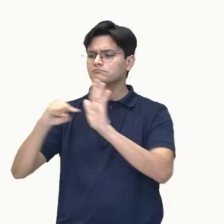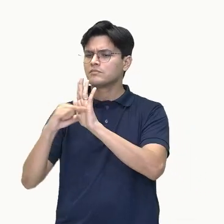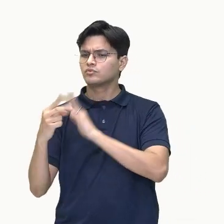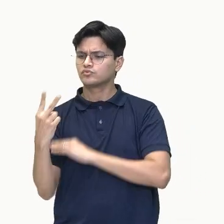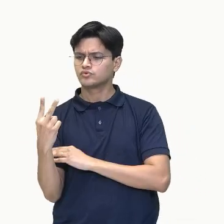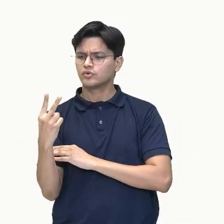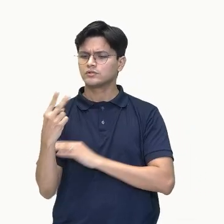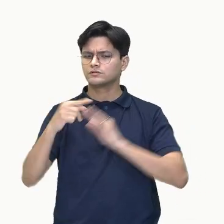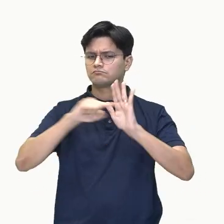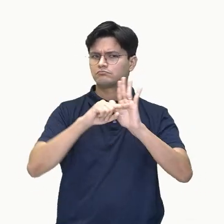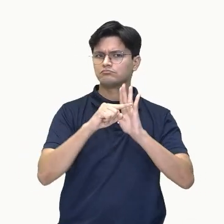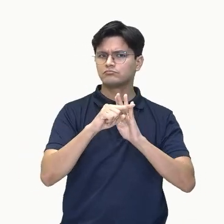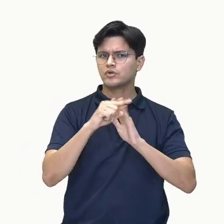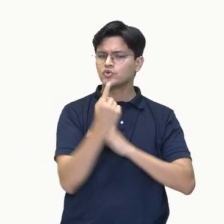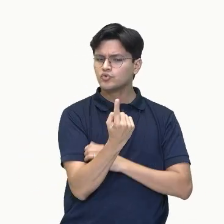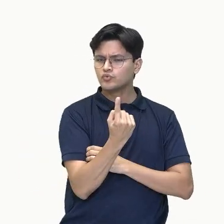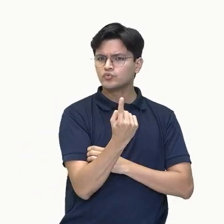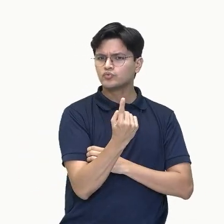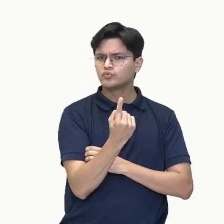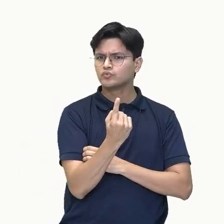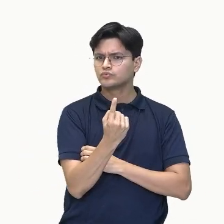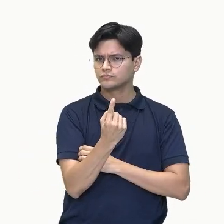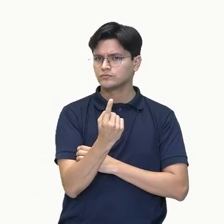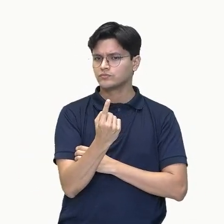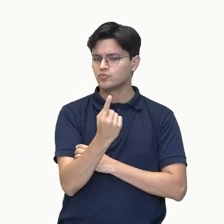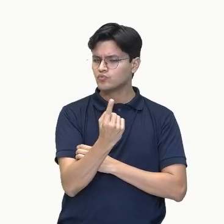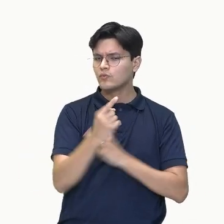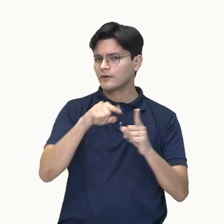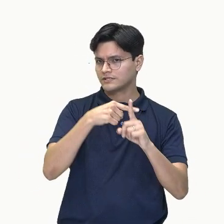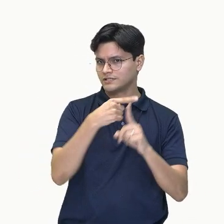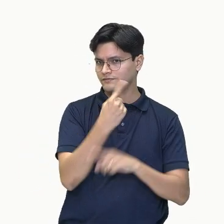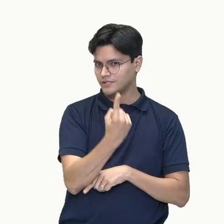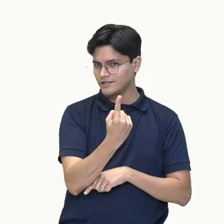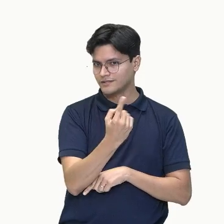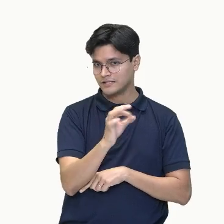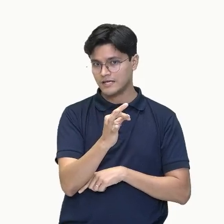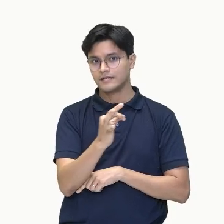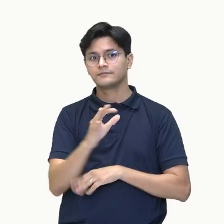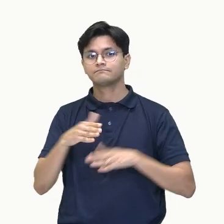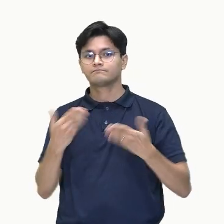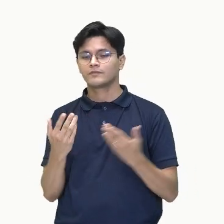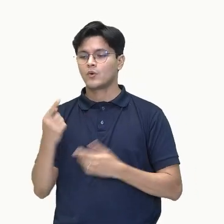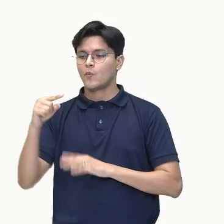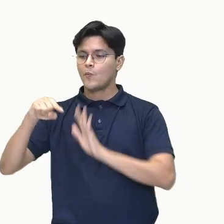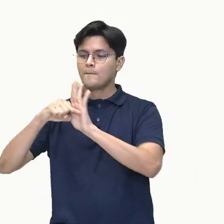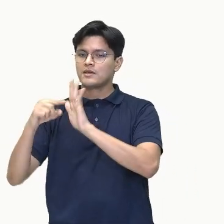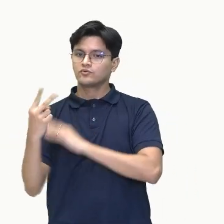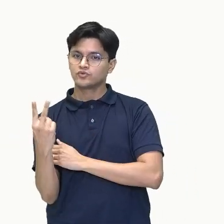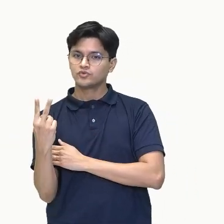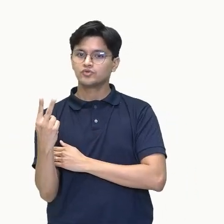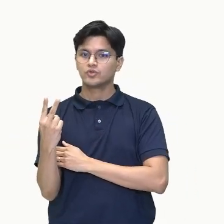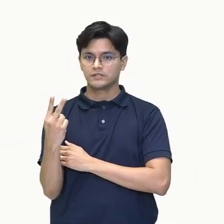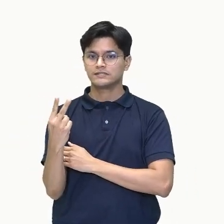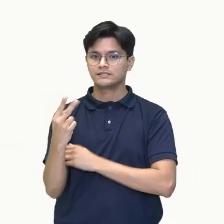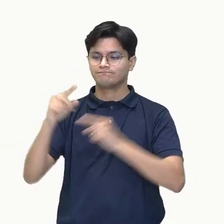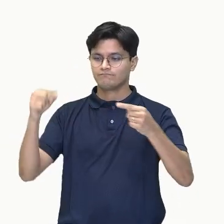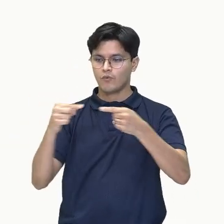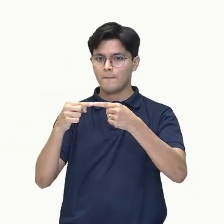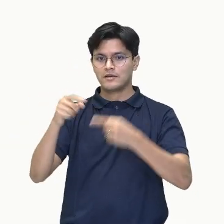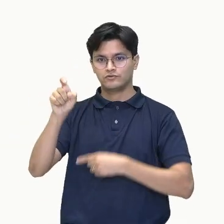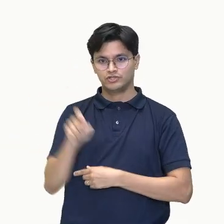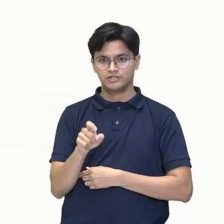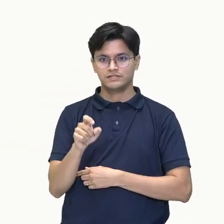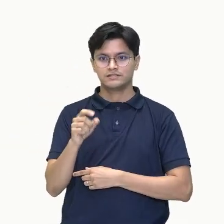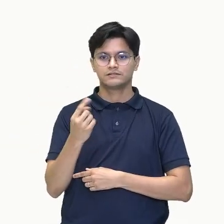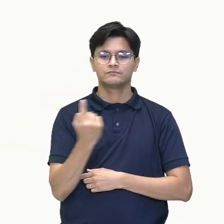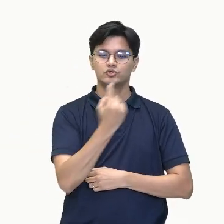O menos 2 eu vou marcar em quem? No X. E o 1 no Y. Então, aqui vai bem devagar, porque o 1 está bem